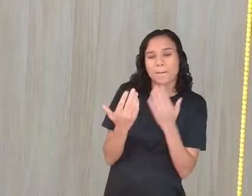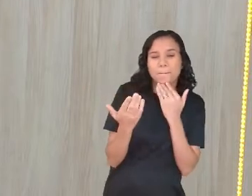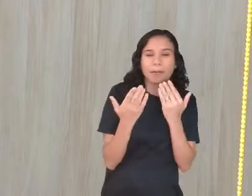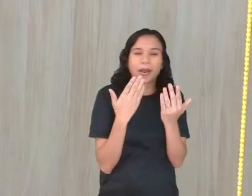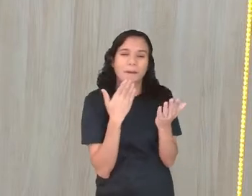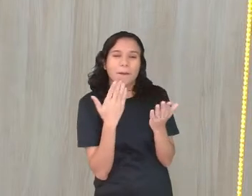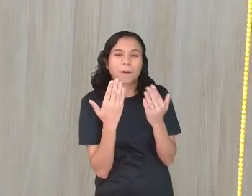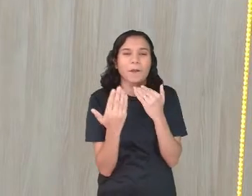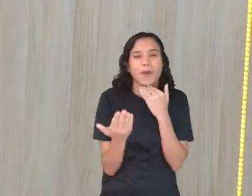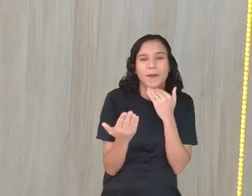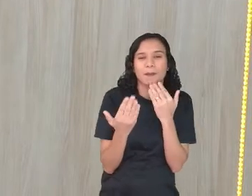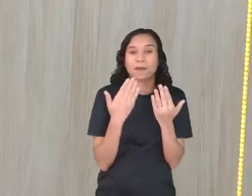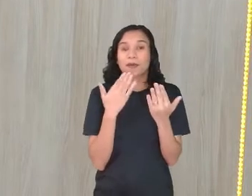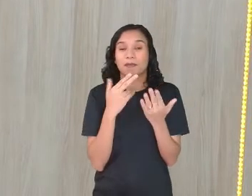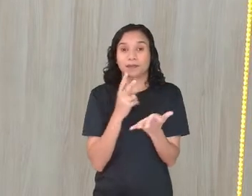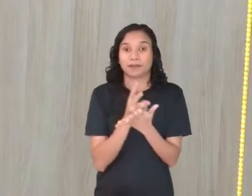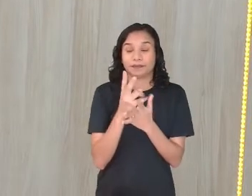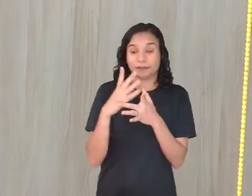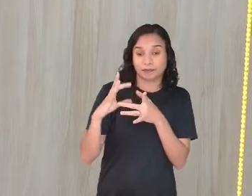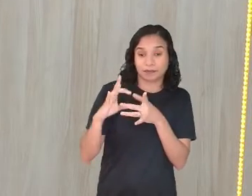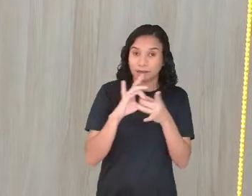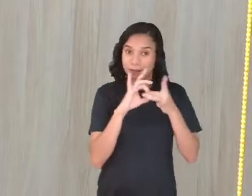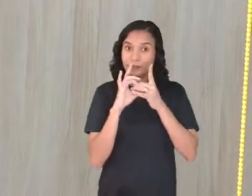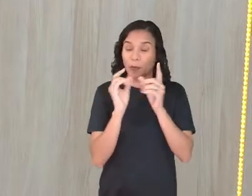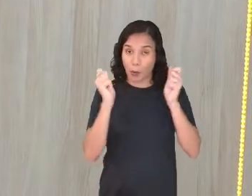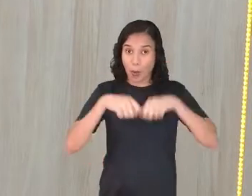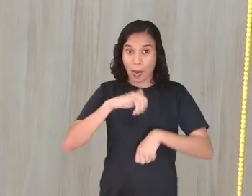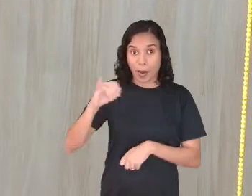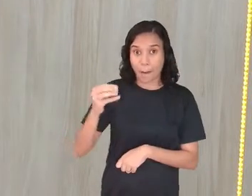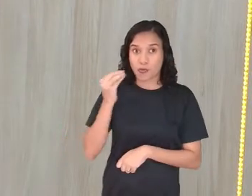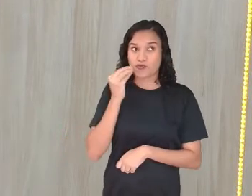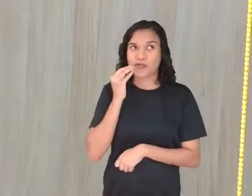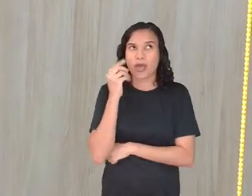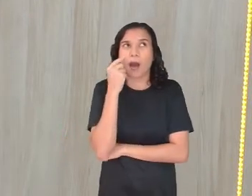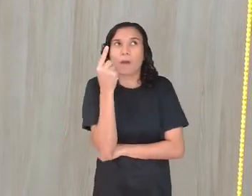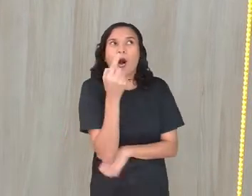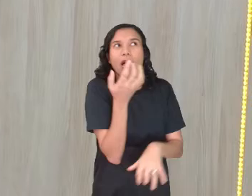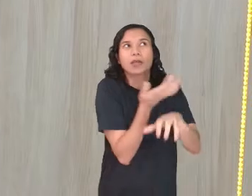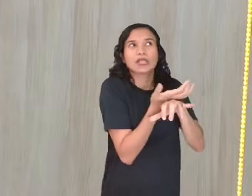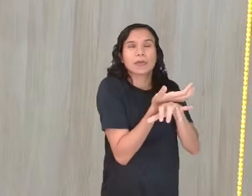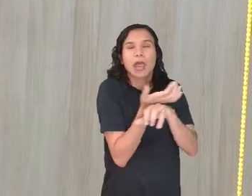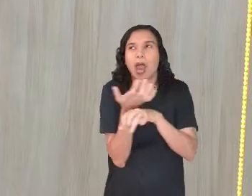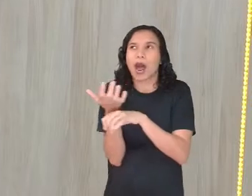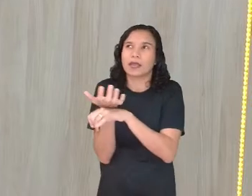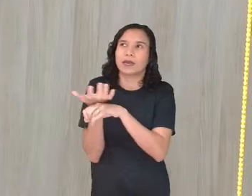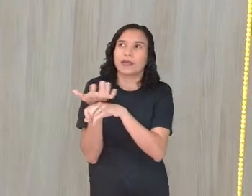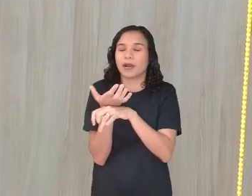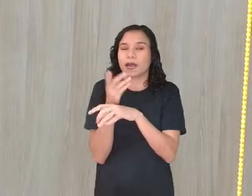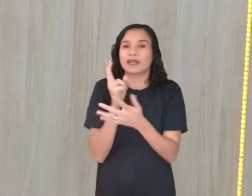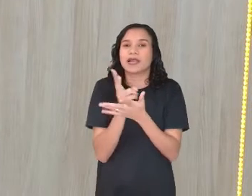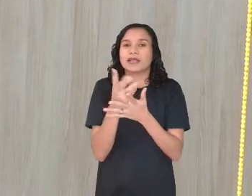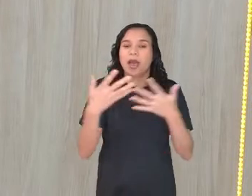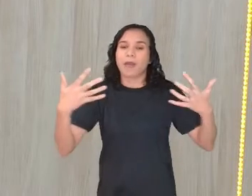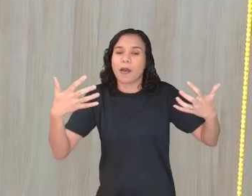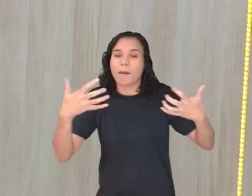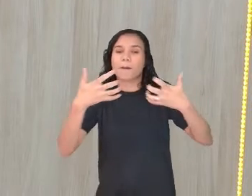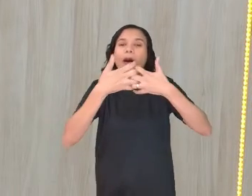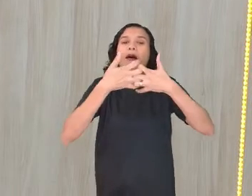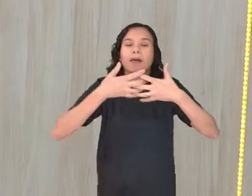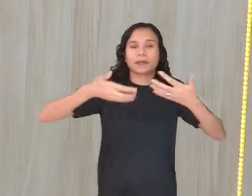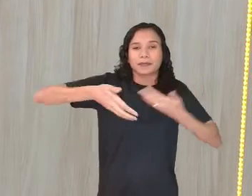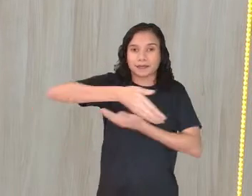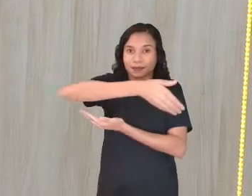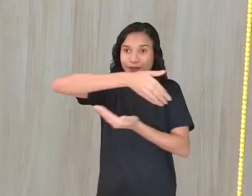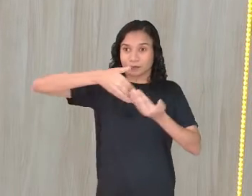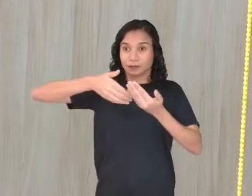ter ali partes que a gente vai poder aproveitar em uma disciplina, outra, elas estão ali sempre interagindo.